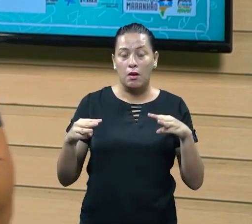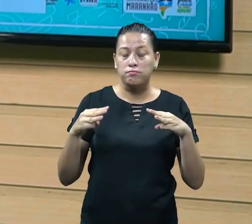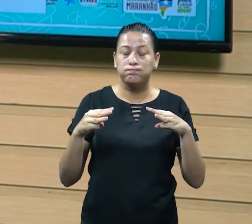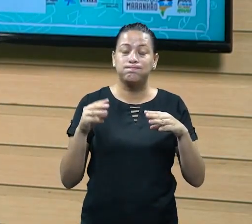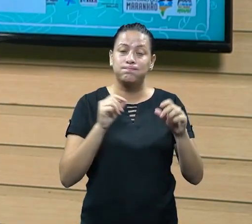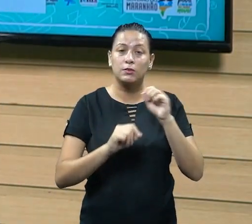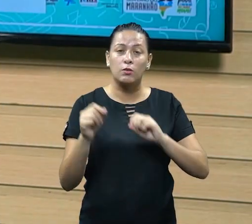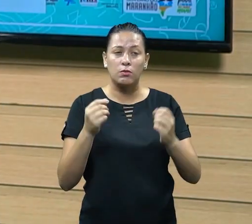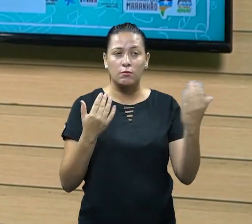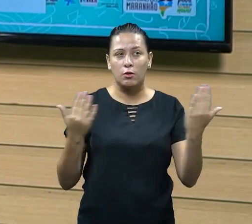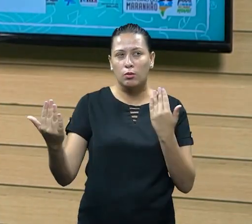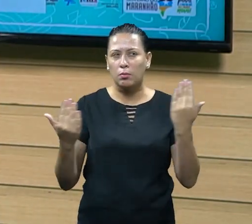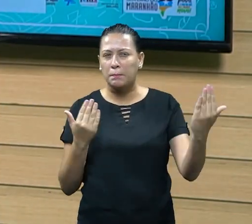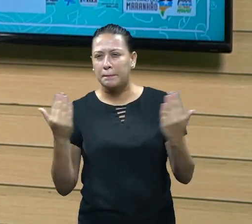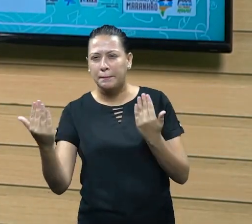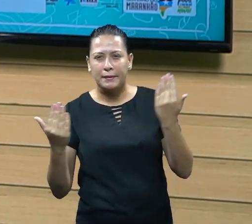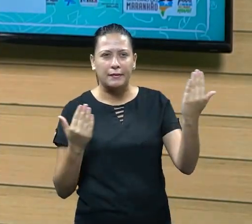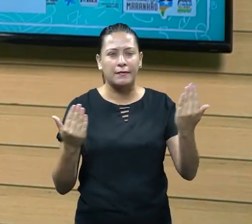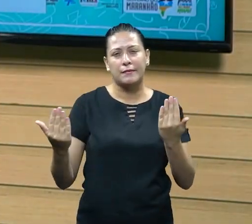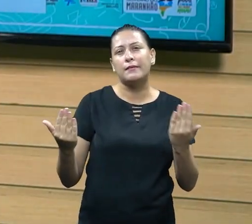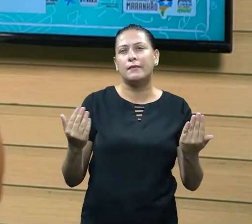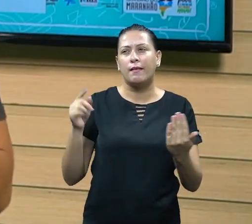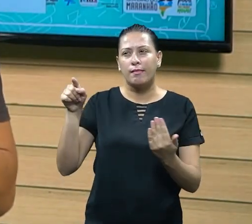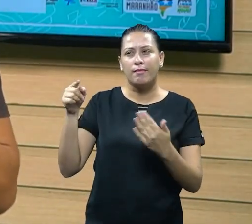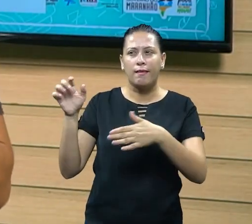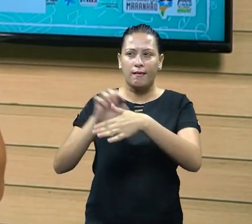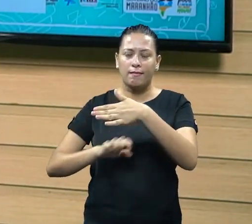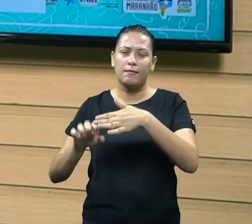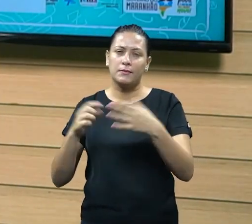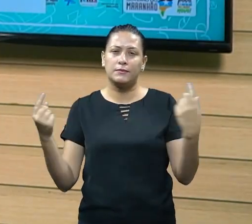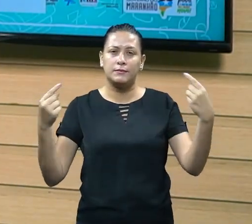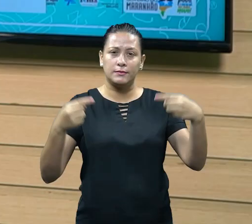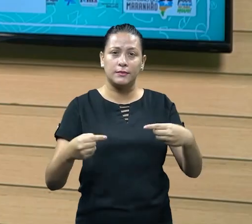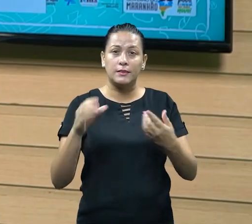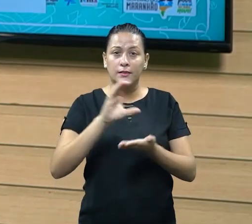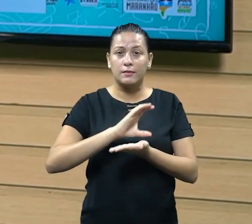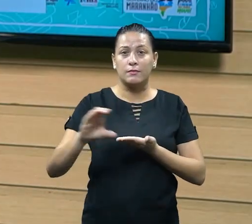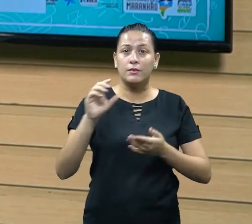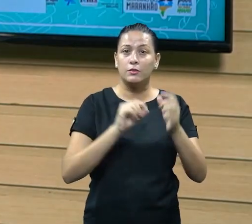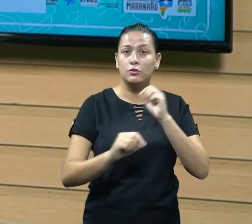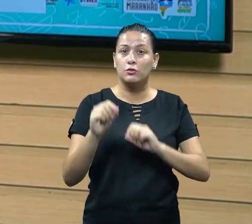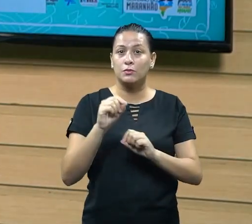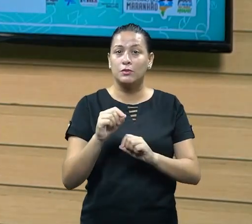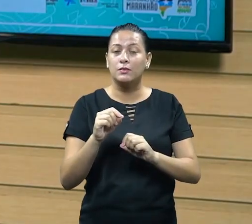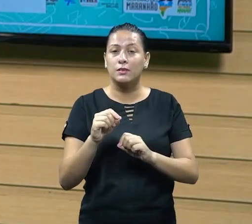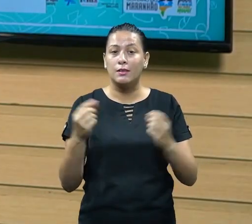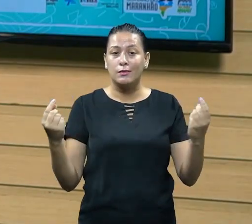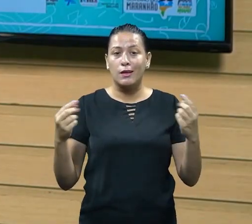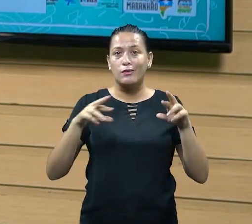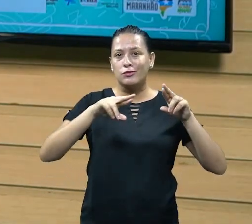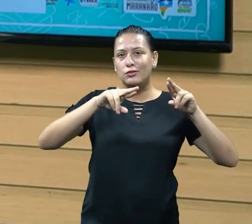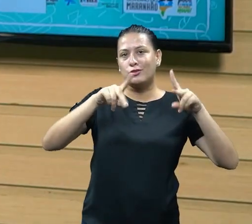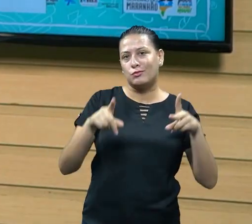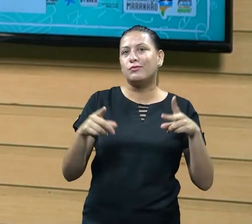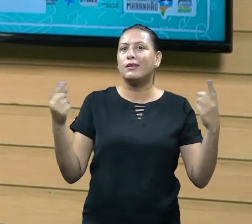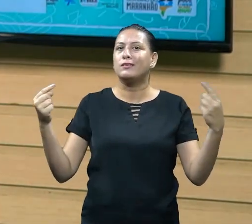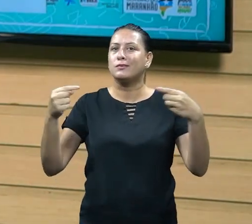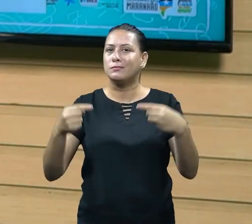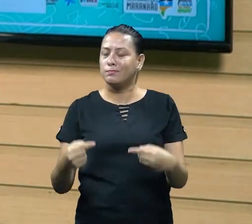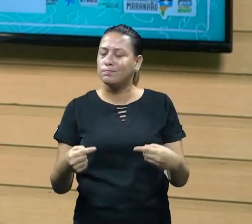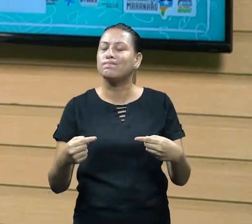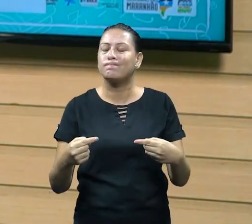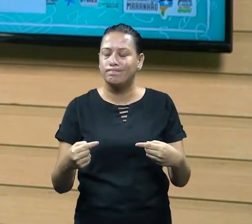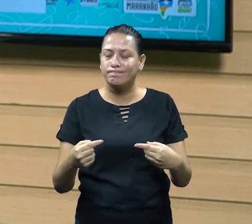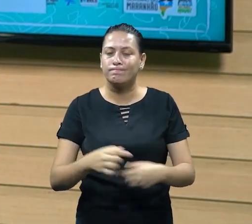comparação do que tem na concorrente, do que eu posso colocar na minha, investir sempre numa palavrinha, nos diferenciais competitivos. E aí